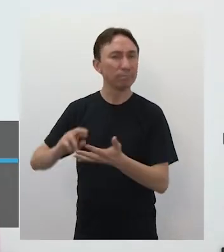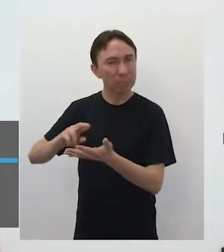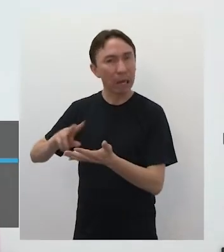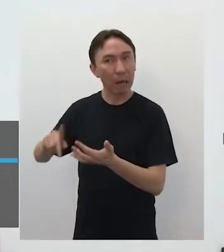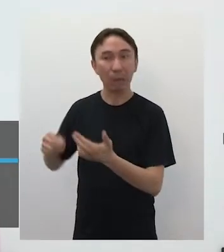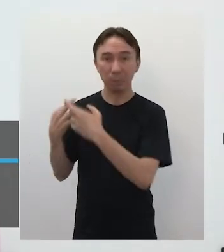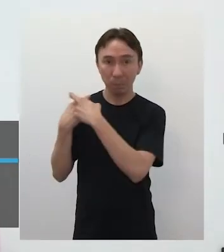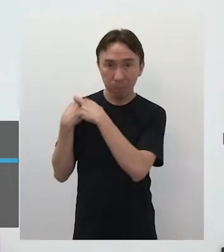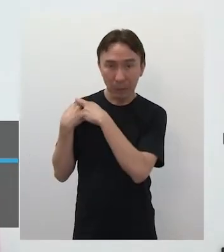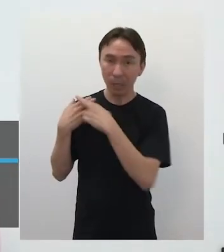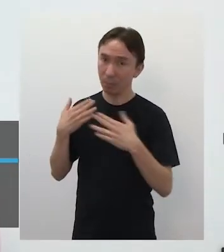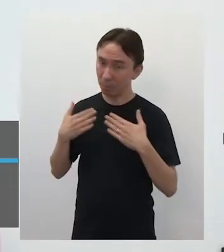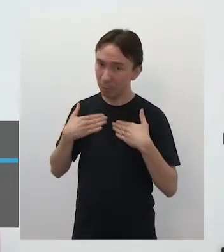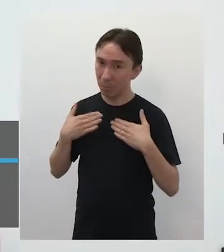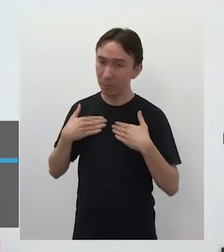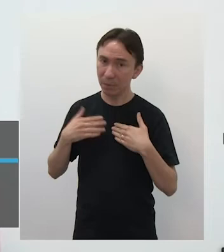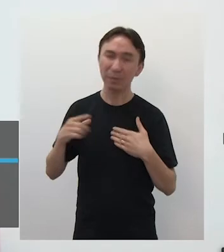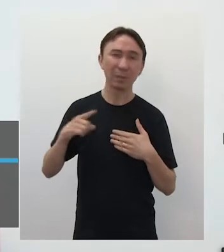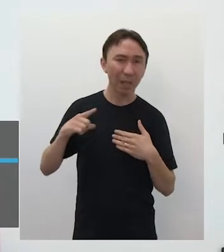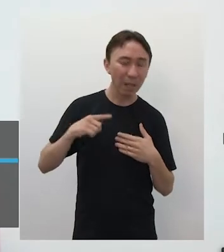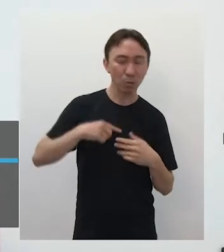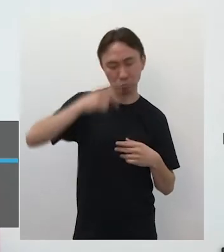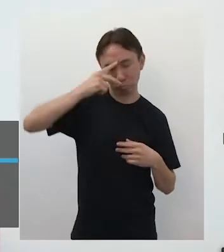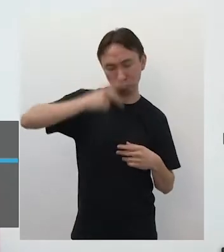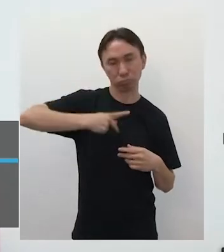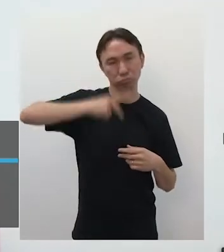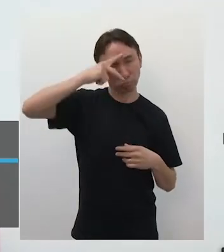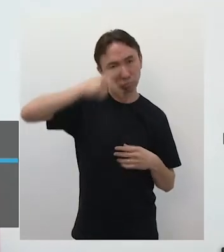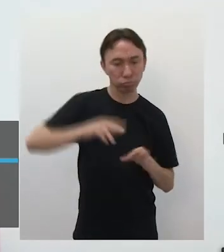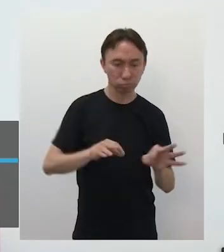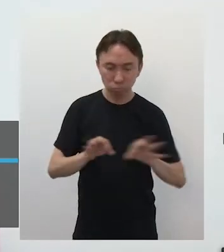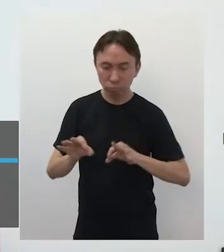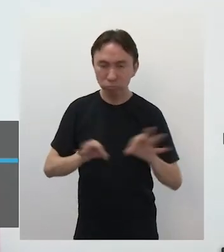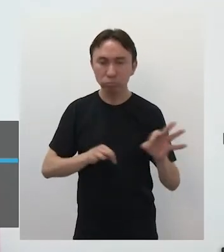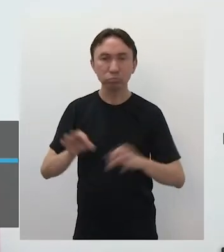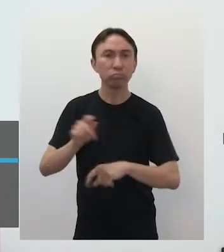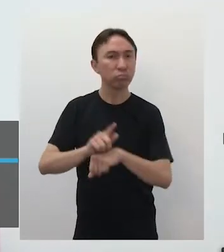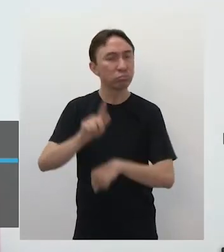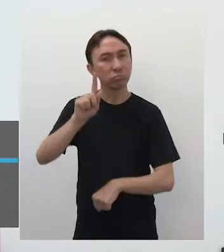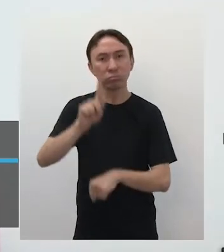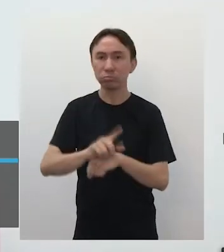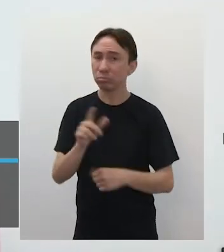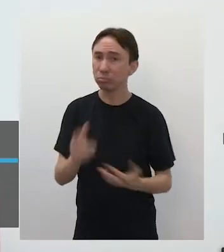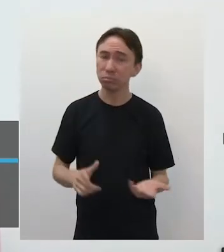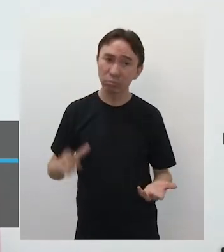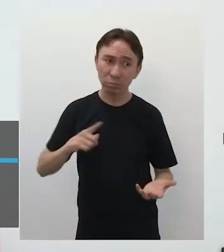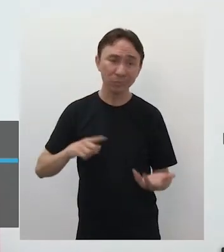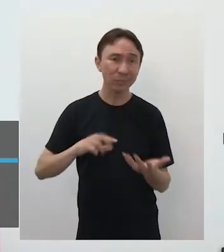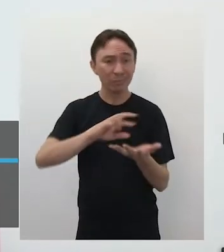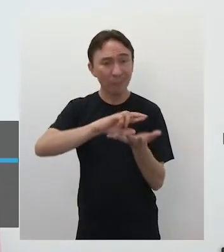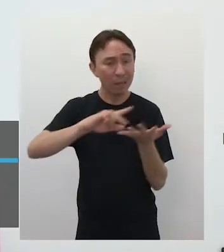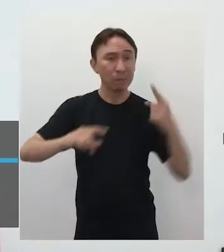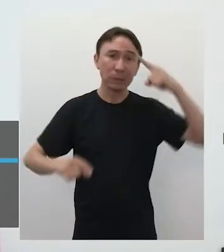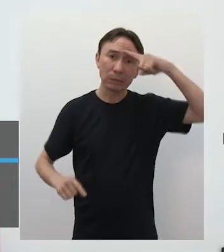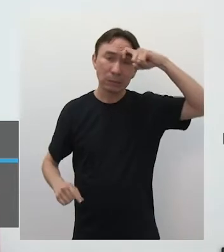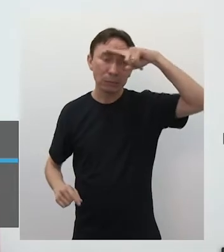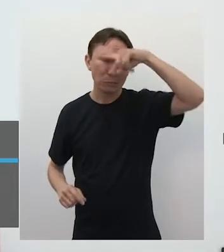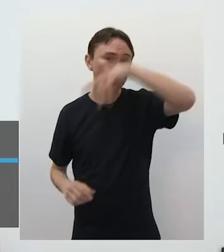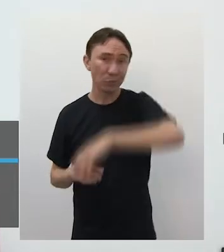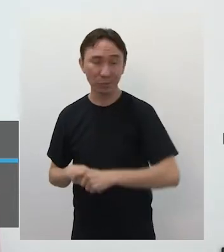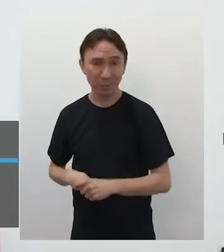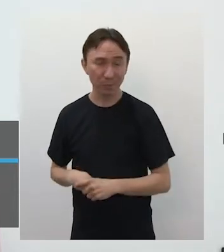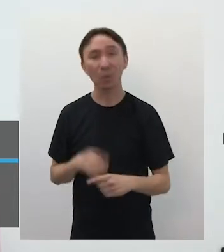depois titular de cargo, professora coordenadora, vice-diretora, diretora titular de cargo,